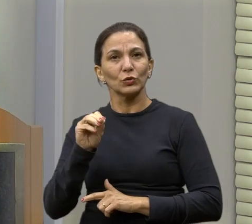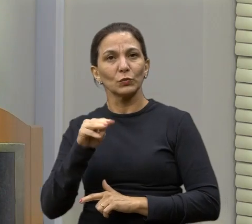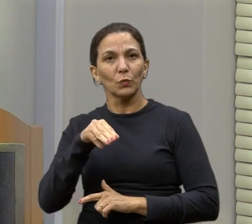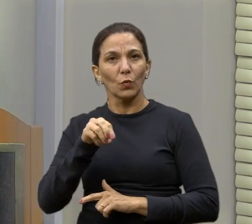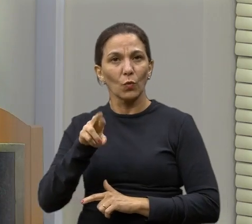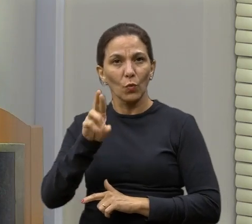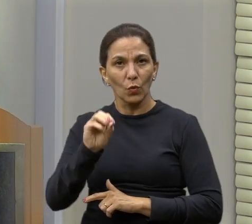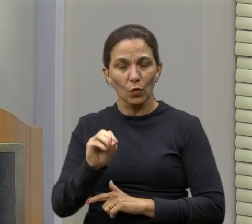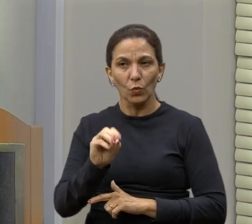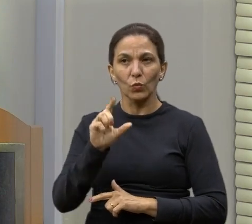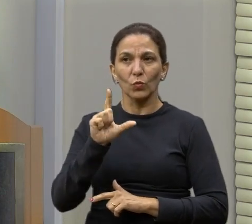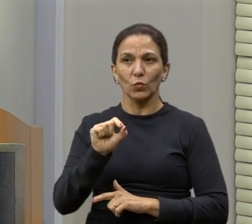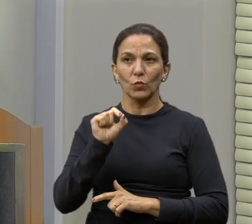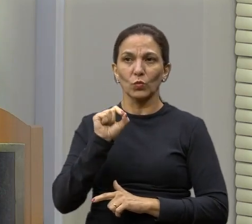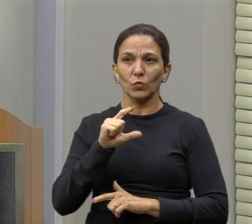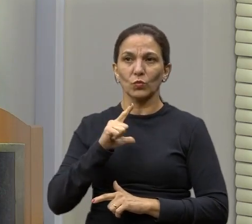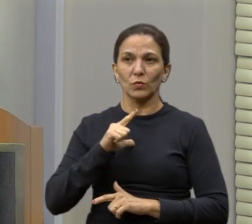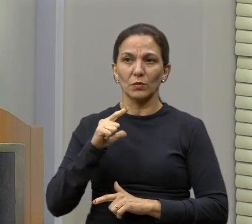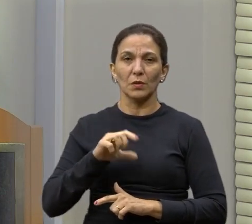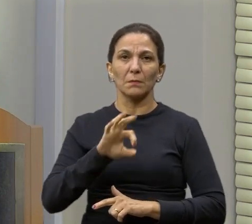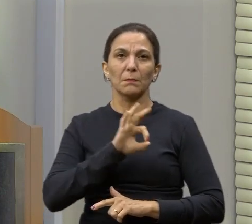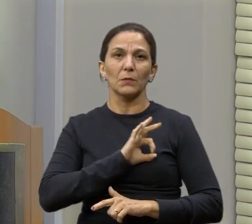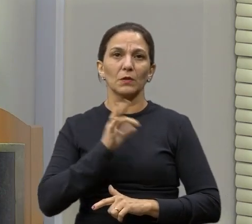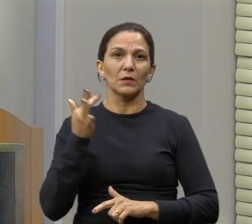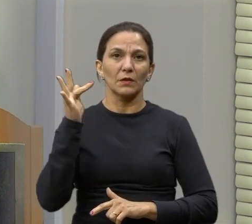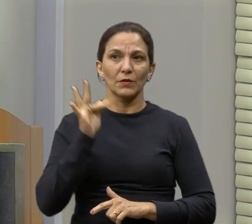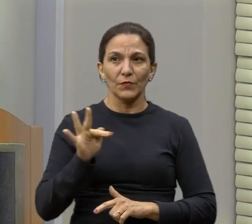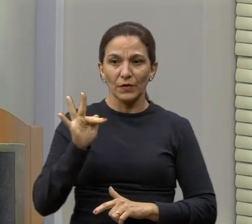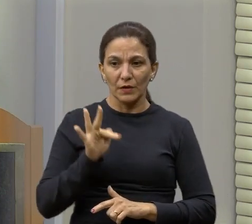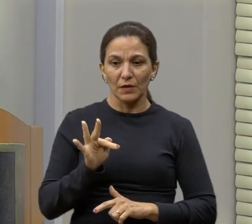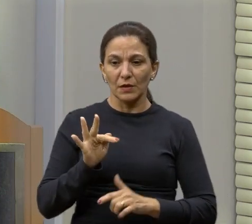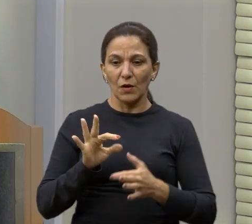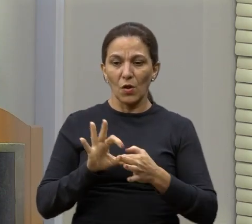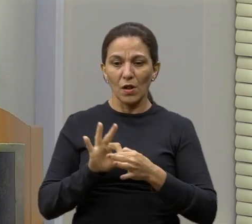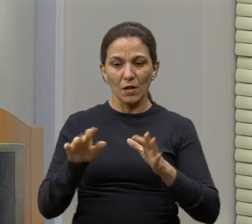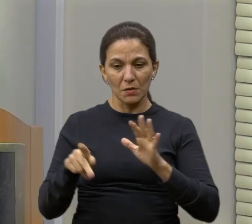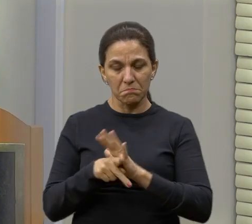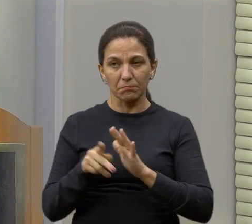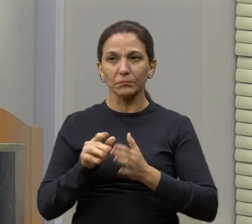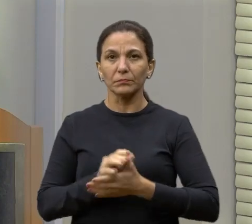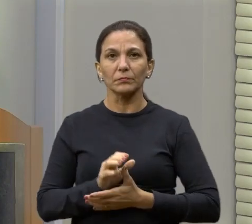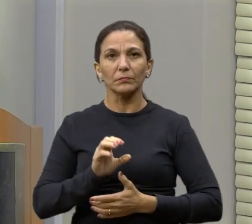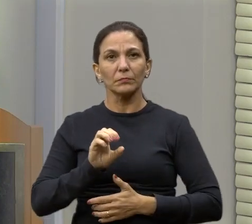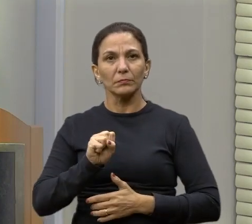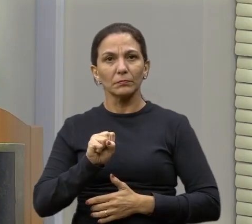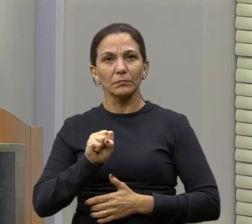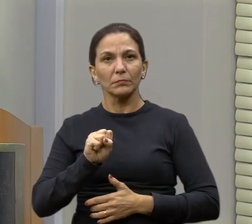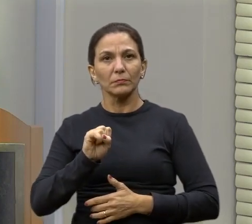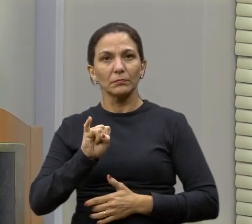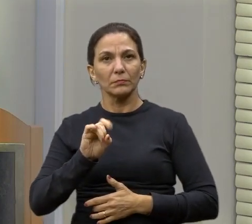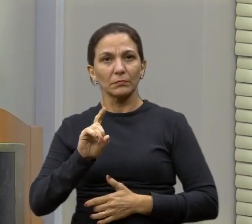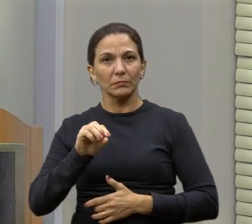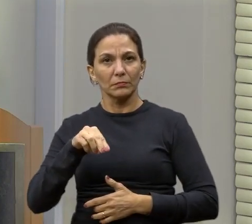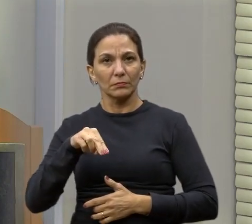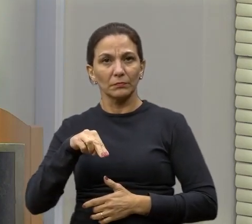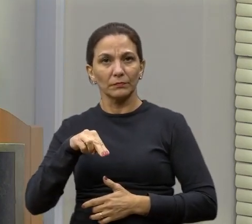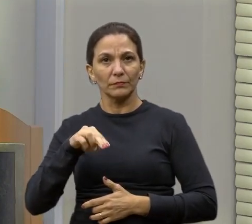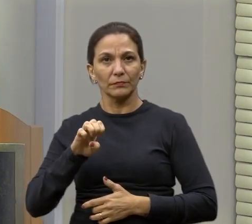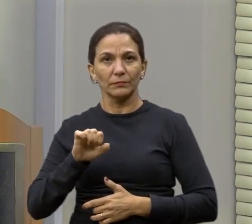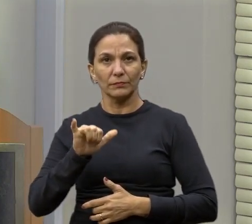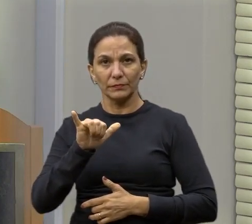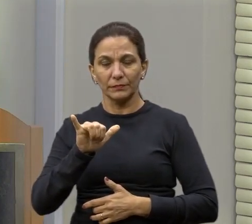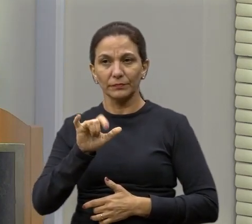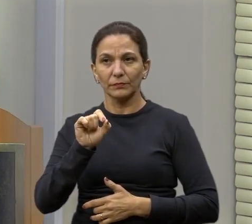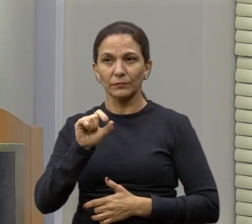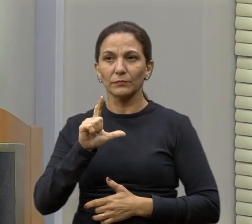conforme revelado pela Operação Sequaz da Polícia Federal. Mais um solto. Sidney Rodrigo Aparecido Pelvezan, o